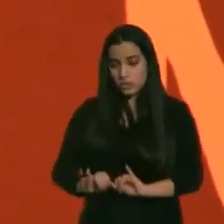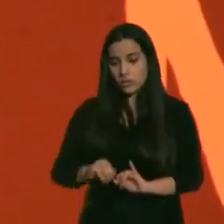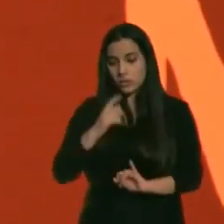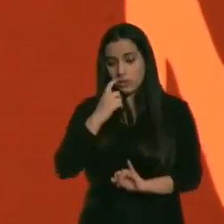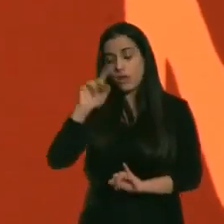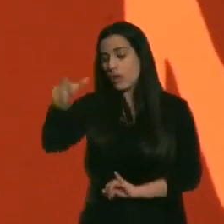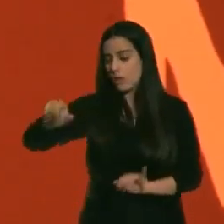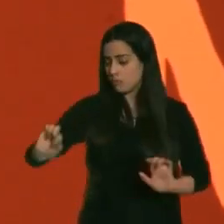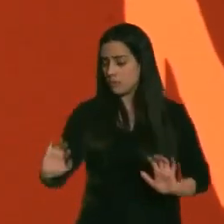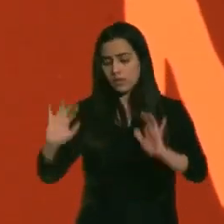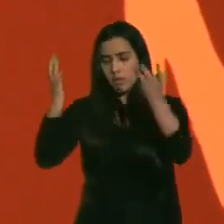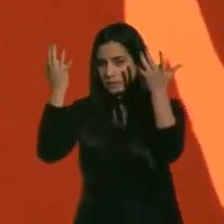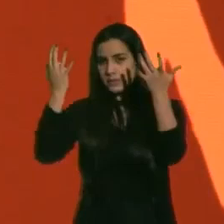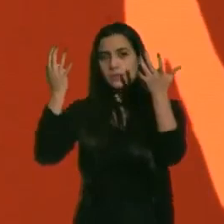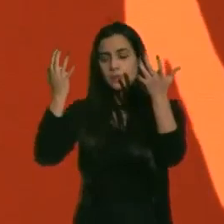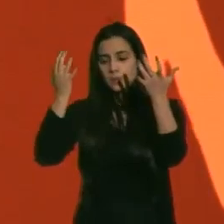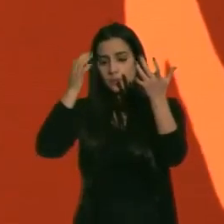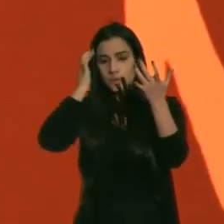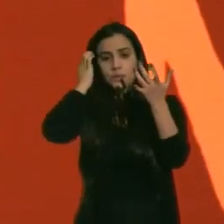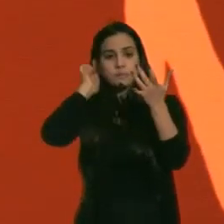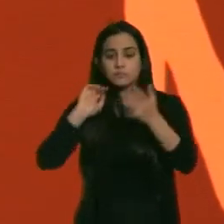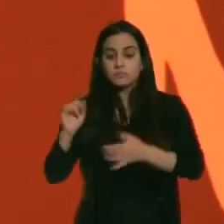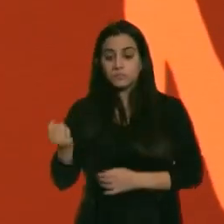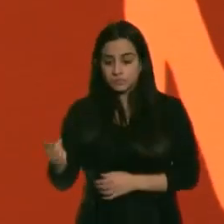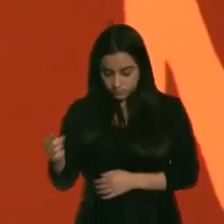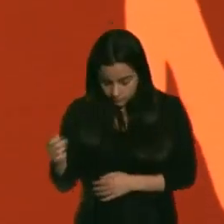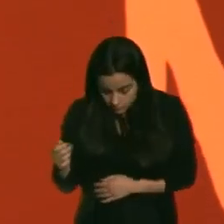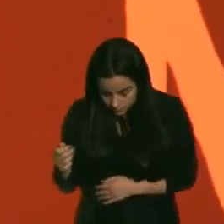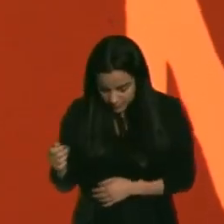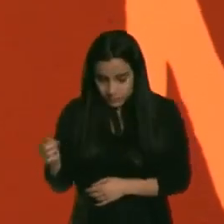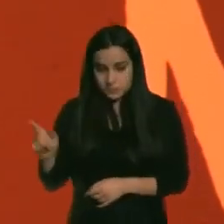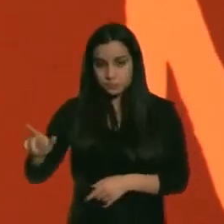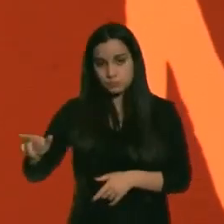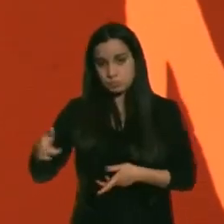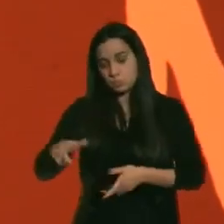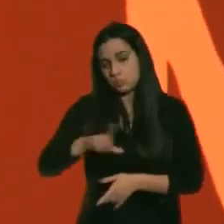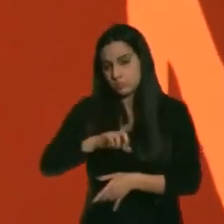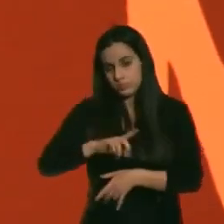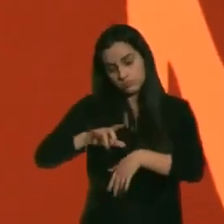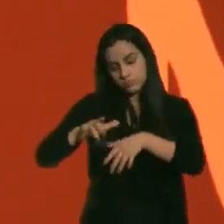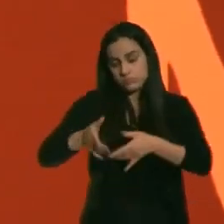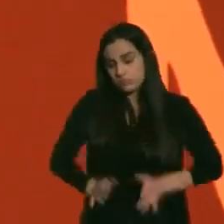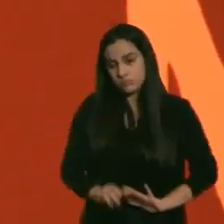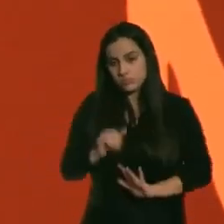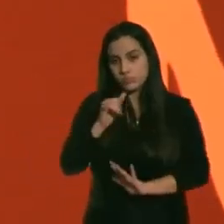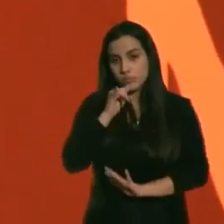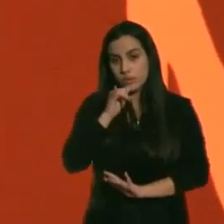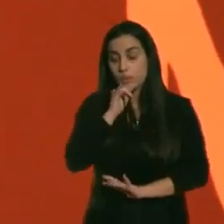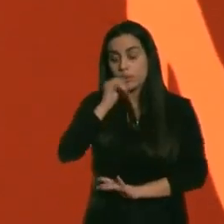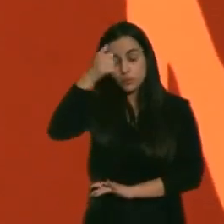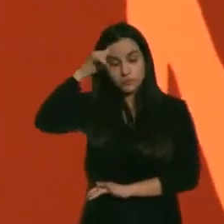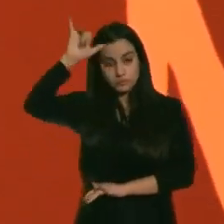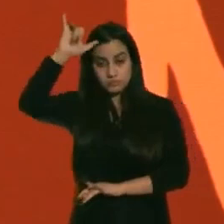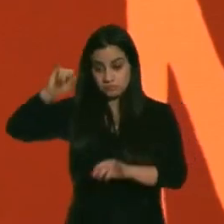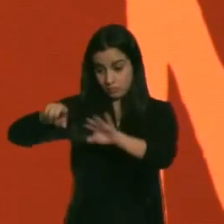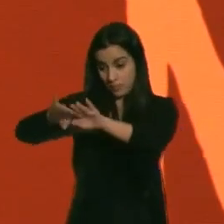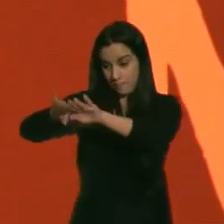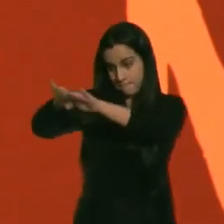uma festa. Quando nascia um bezerro com determinadas características, eles colocavam ele numa